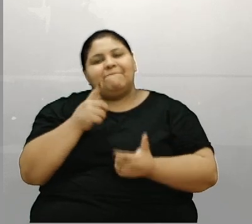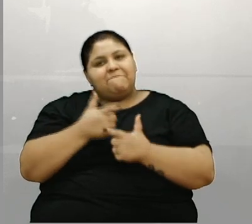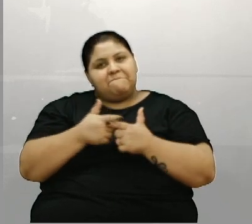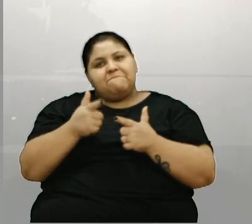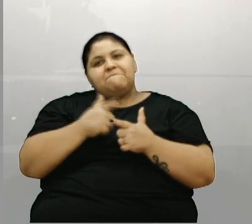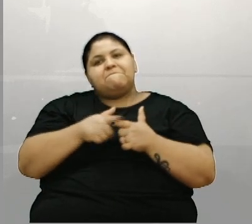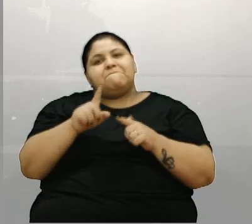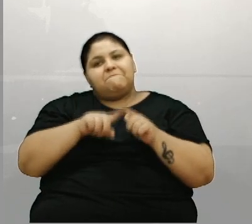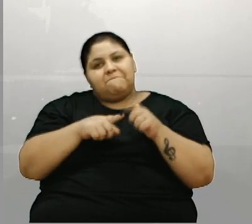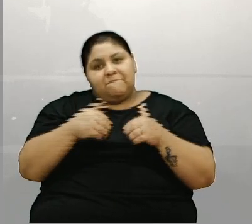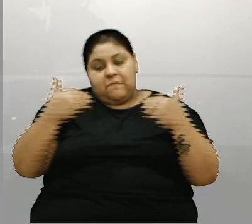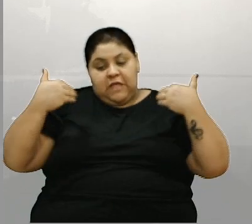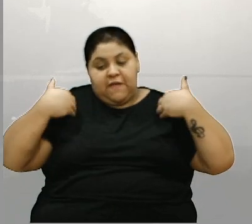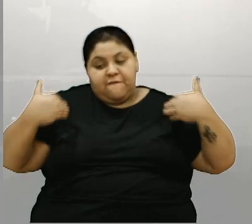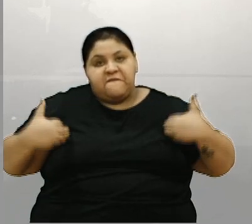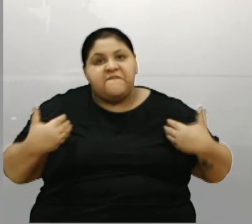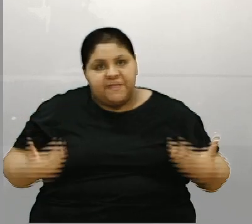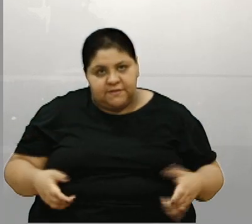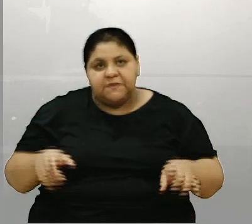lesões físicas.